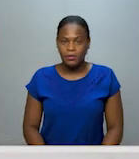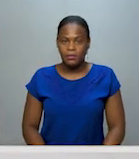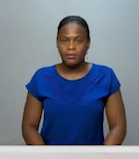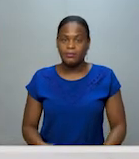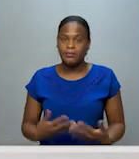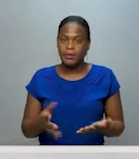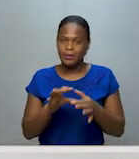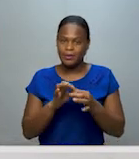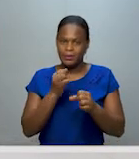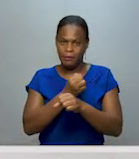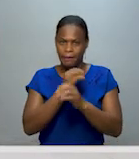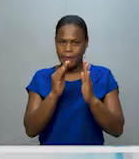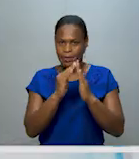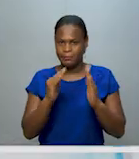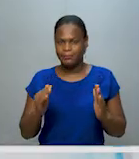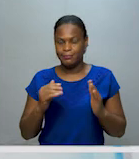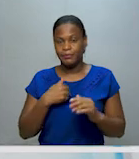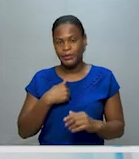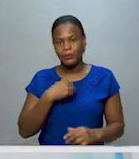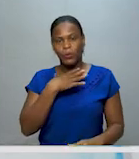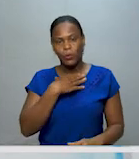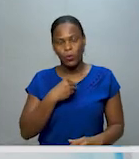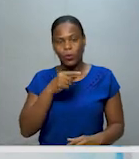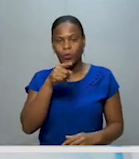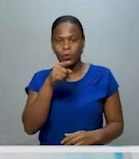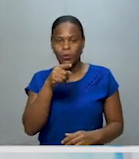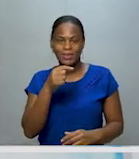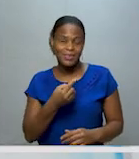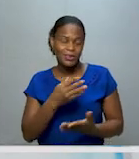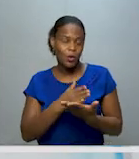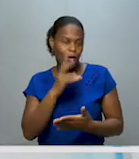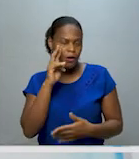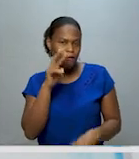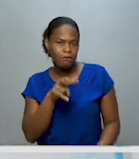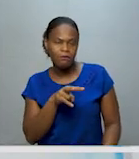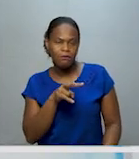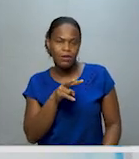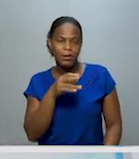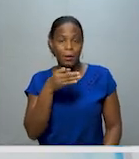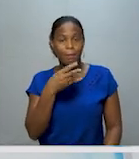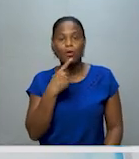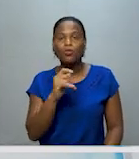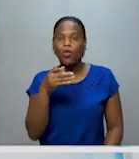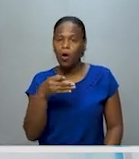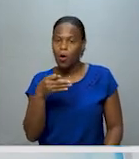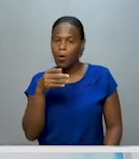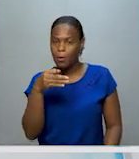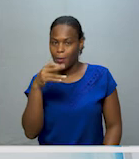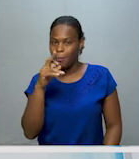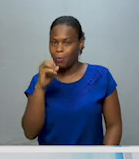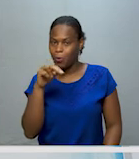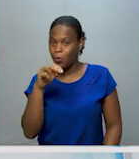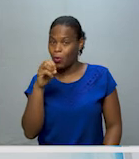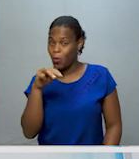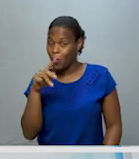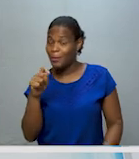Em relação ao TPC, eu gostaria que vocês apenas revessem os pronomes e as regras